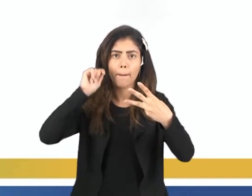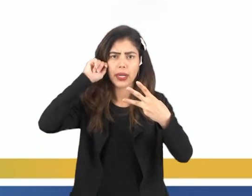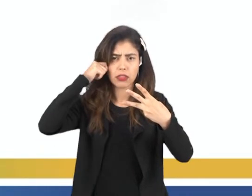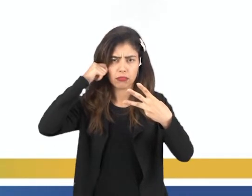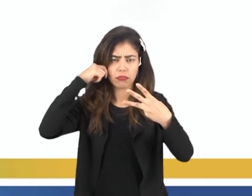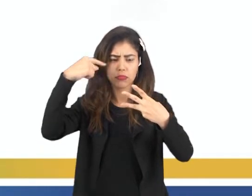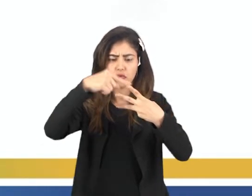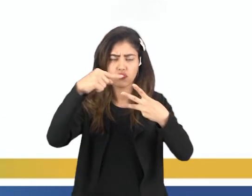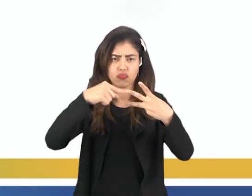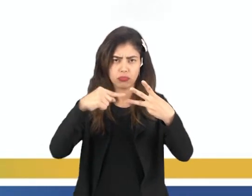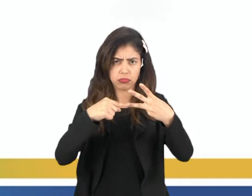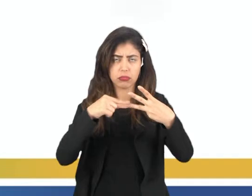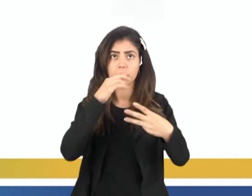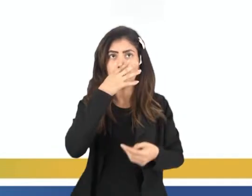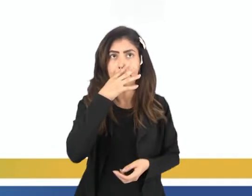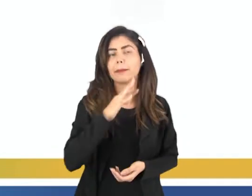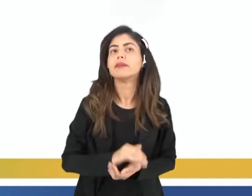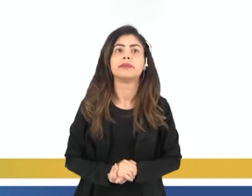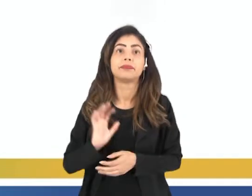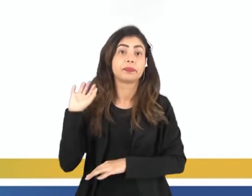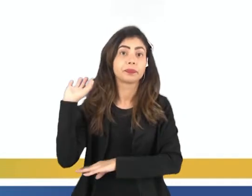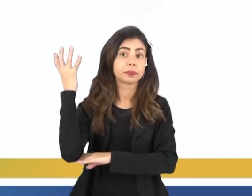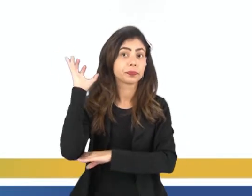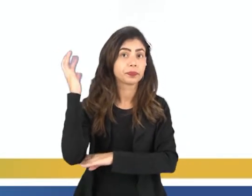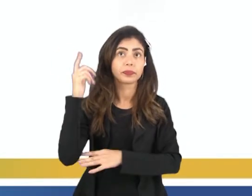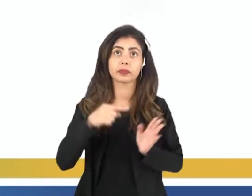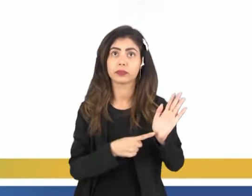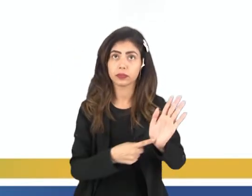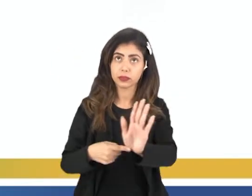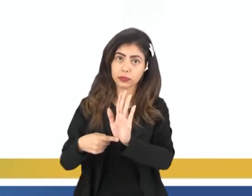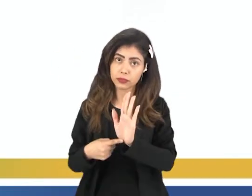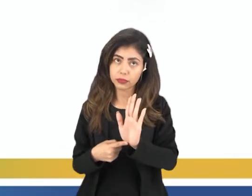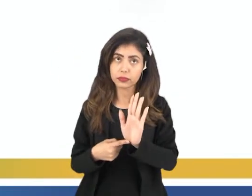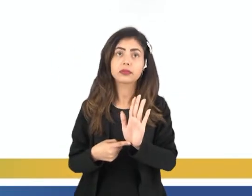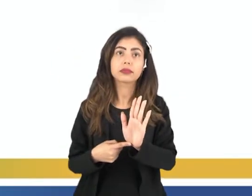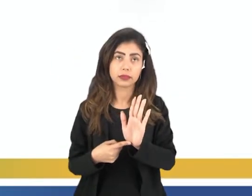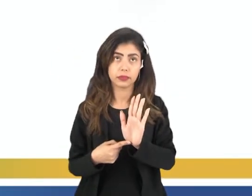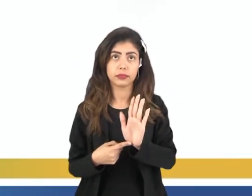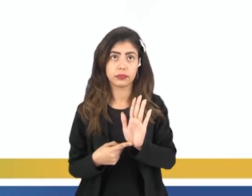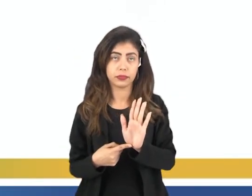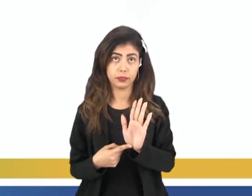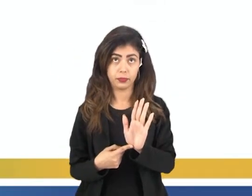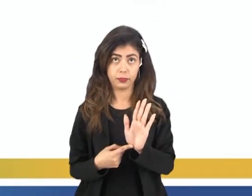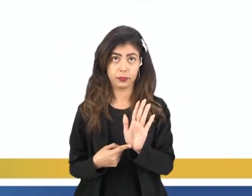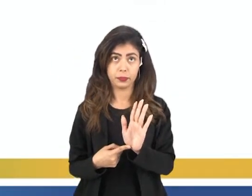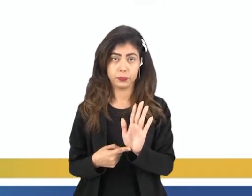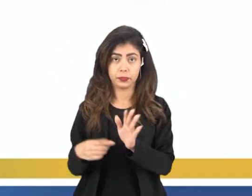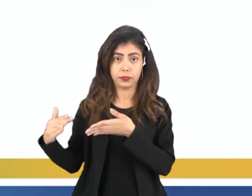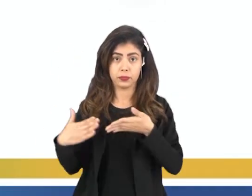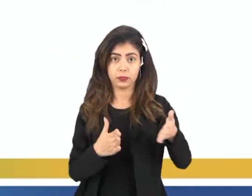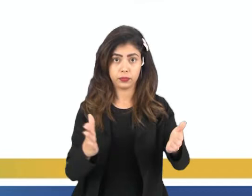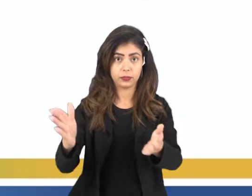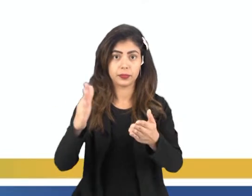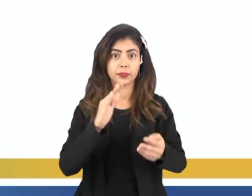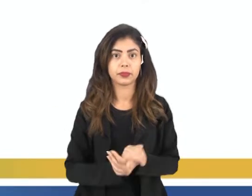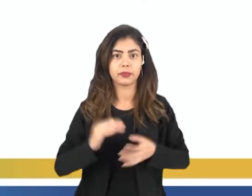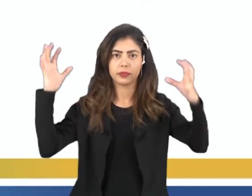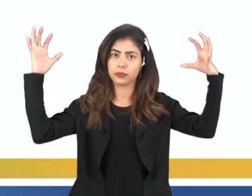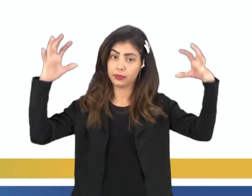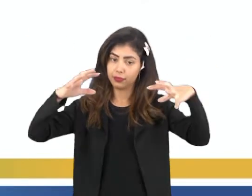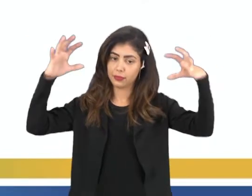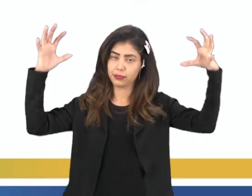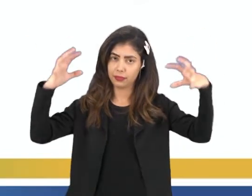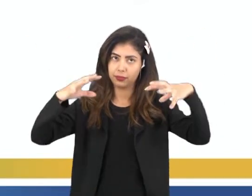pretas. Quanto ao clima, eu quis dar um destaque para vocês quanto à questão dos rios aéreos, né? Os